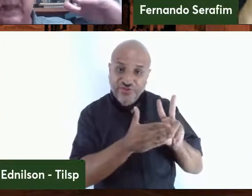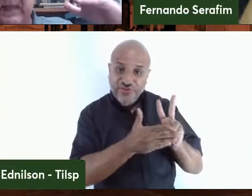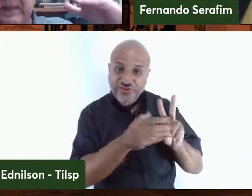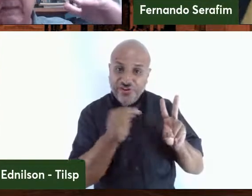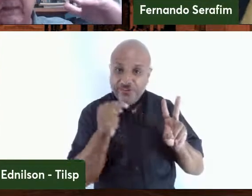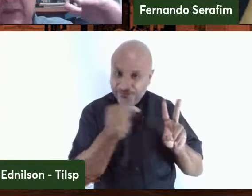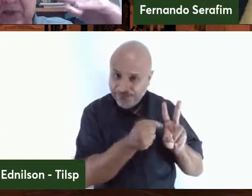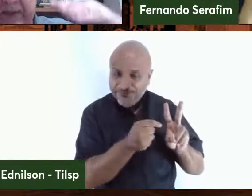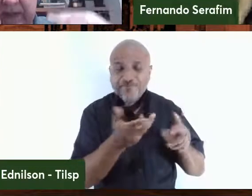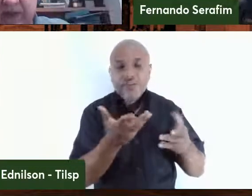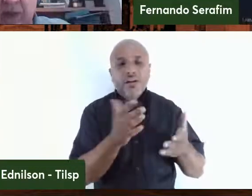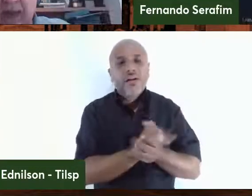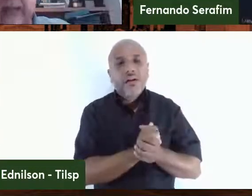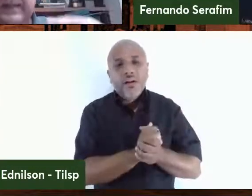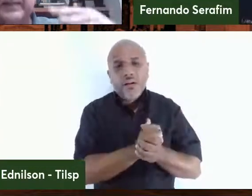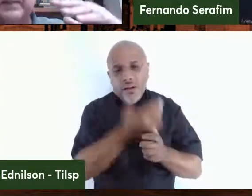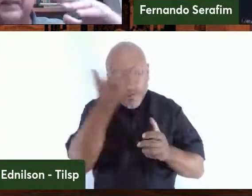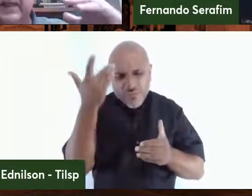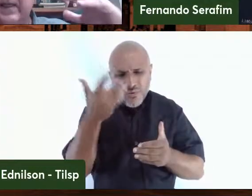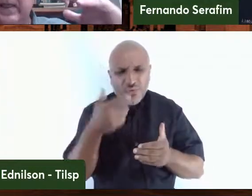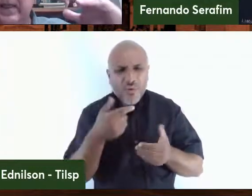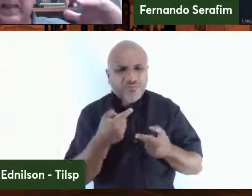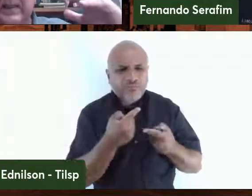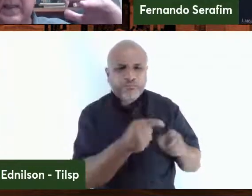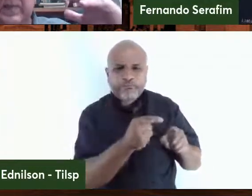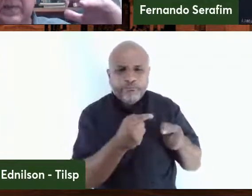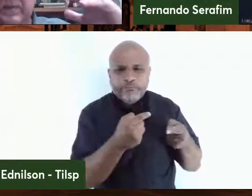dessas pessoas exploradas,